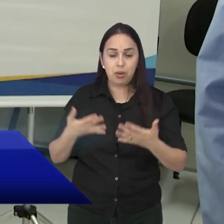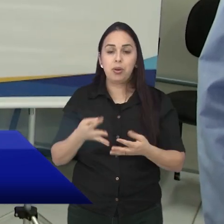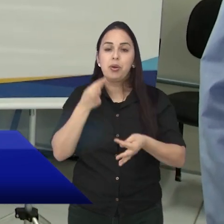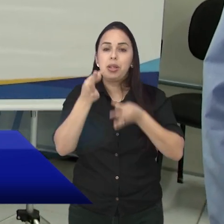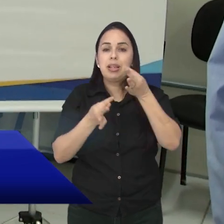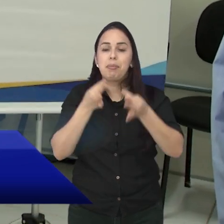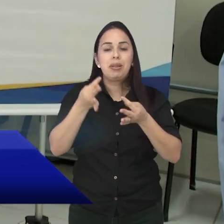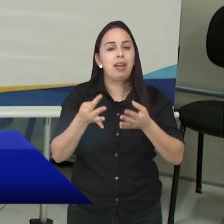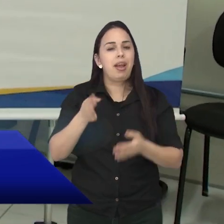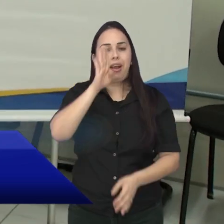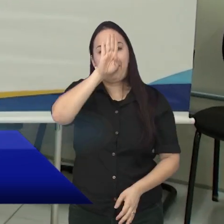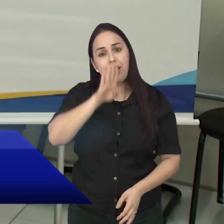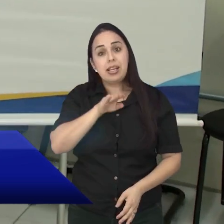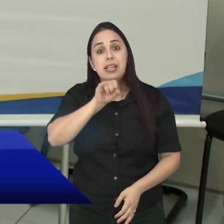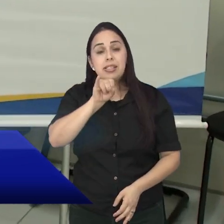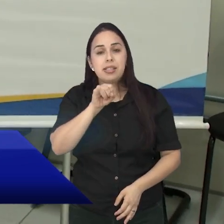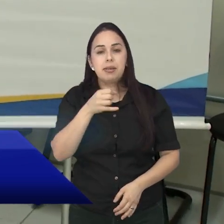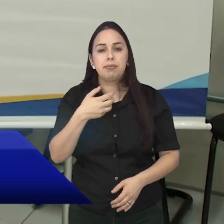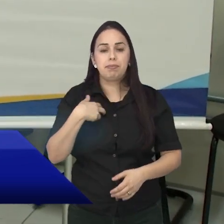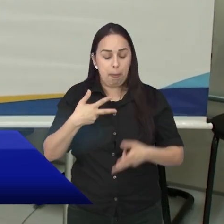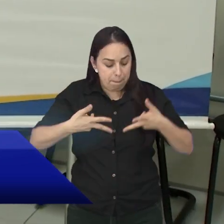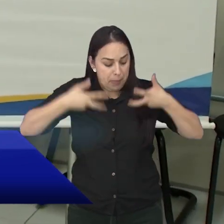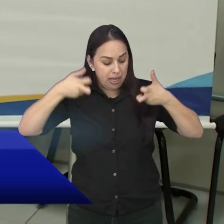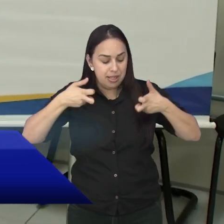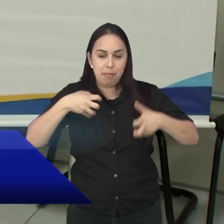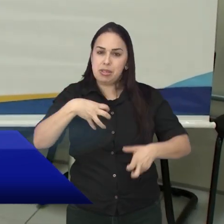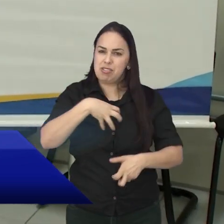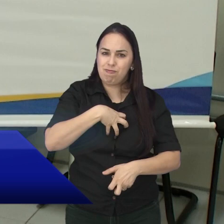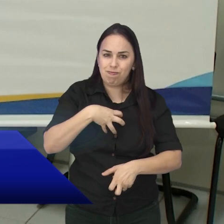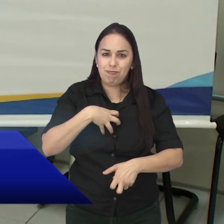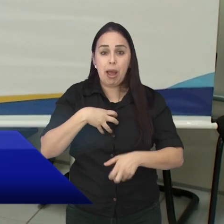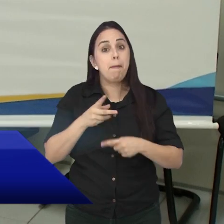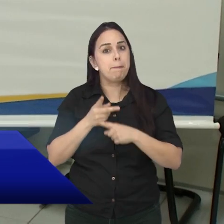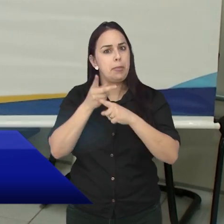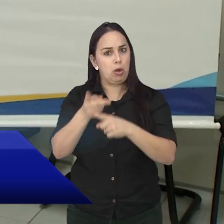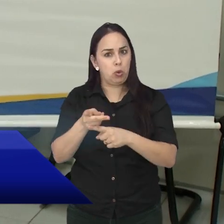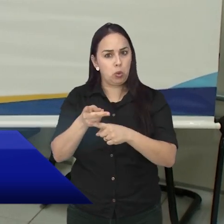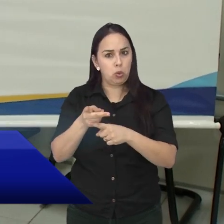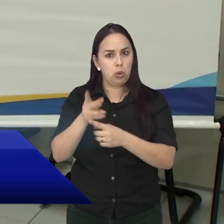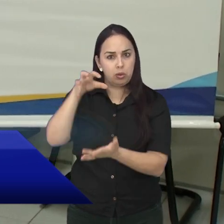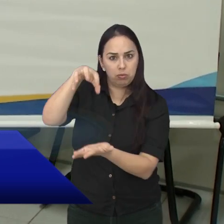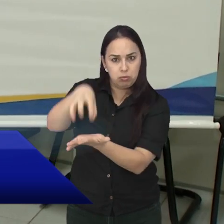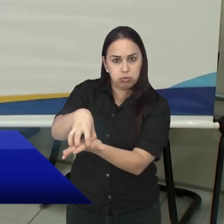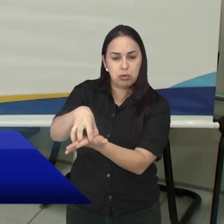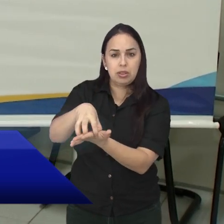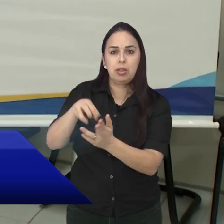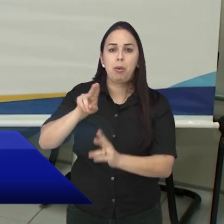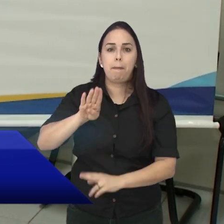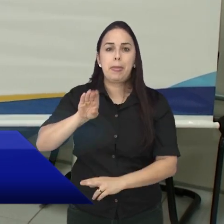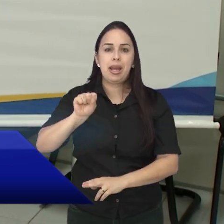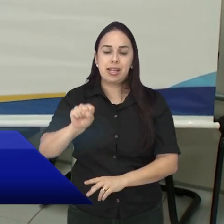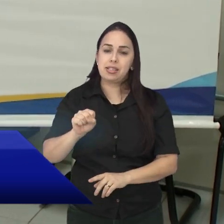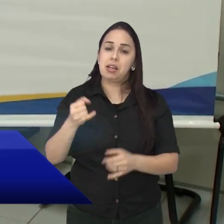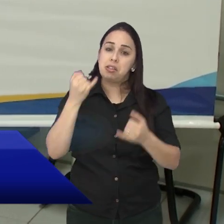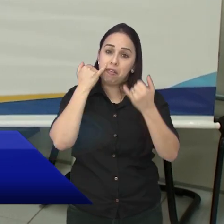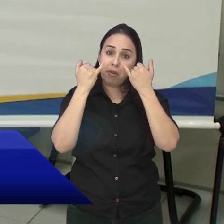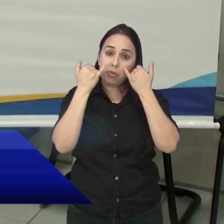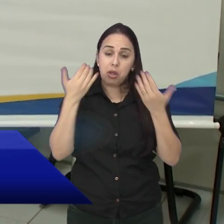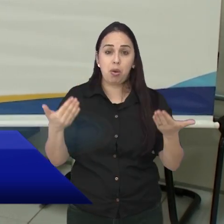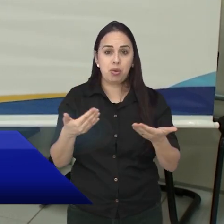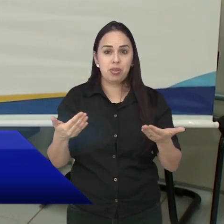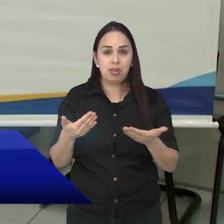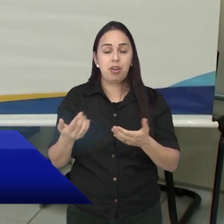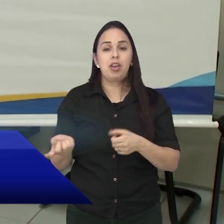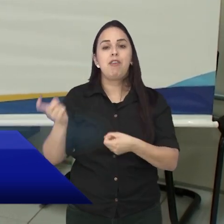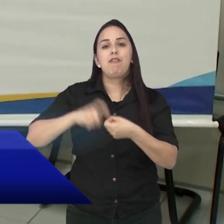disse, o tratamento é gratuito. Então, se você suspeita de algum sintoma, procure alguma unidade de saúde. Essas são as